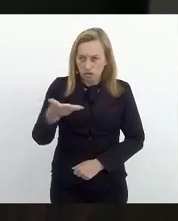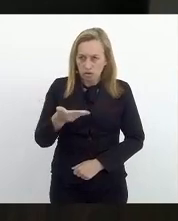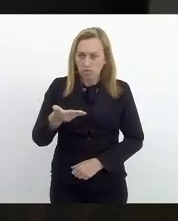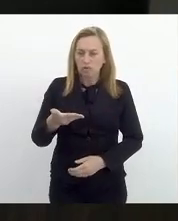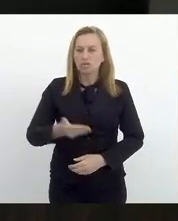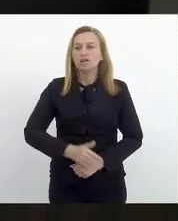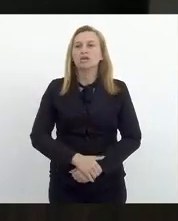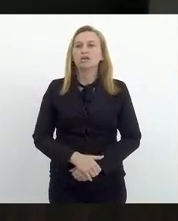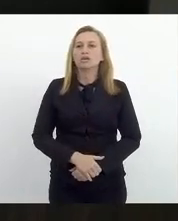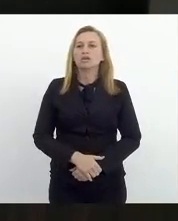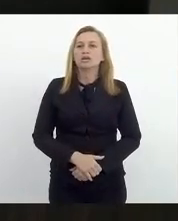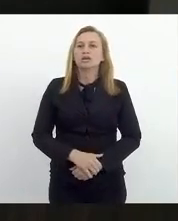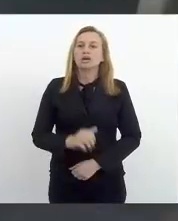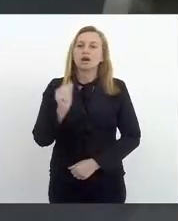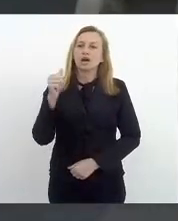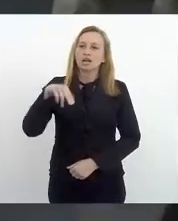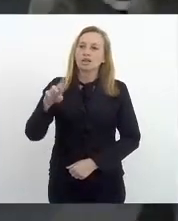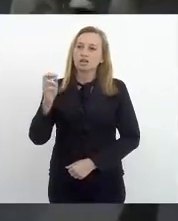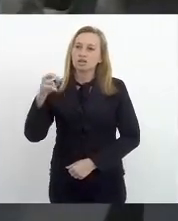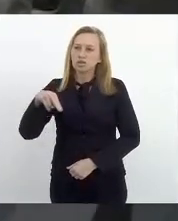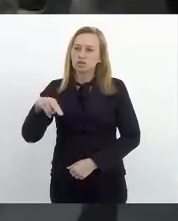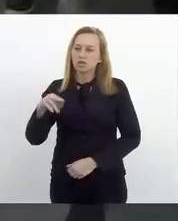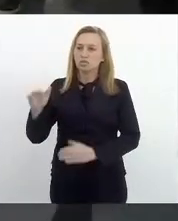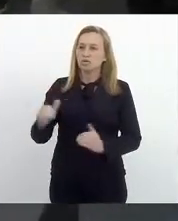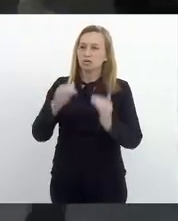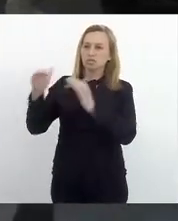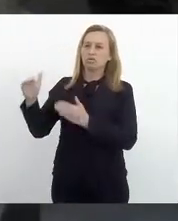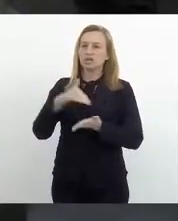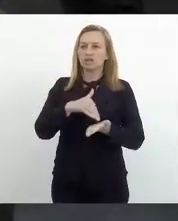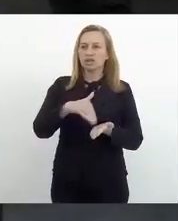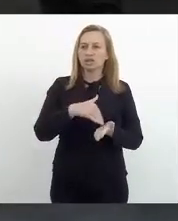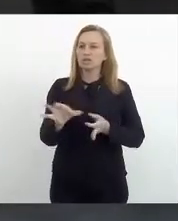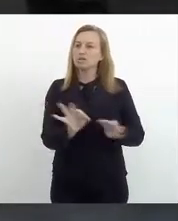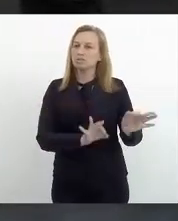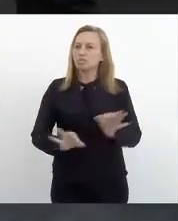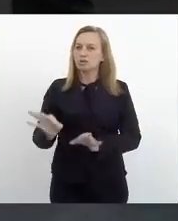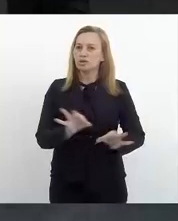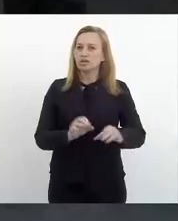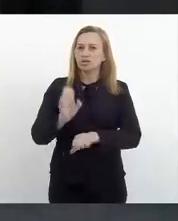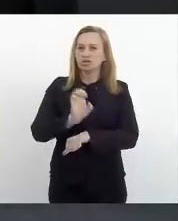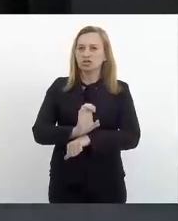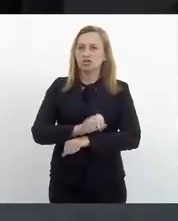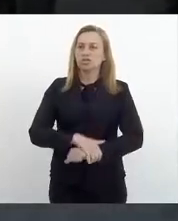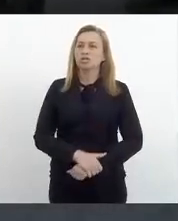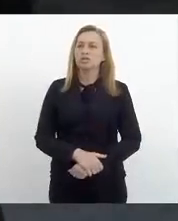Montese Anderson Montese subsecretária de estado de planejamento